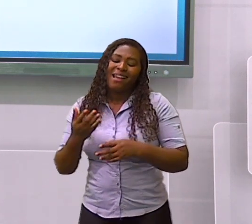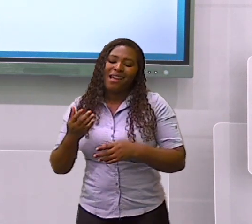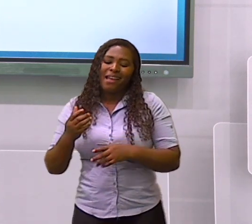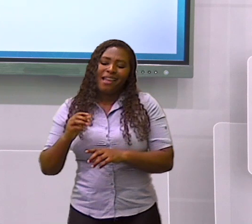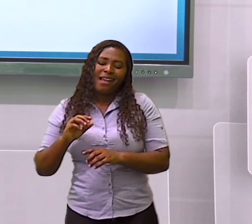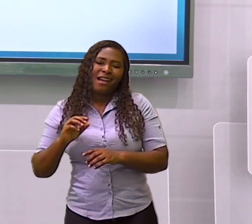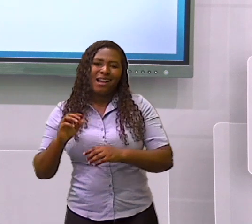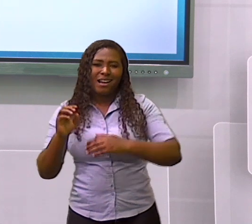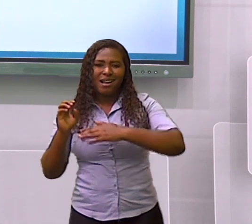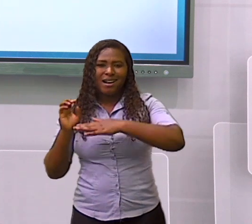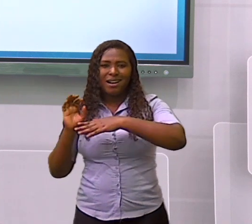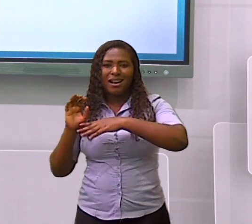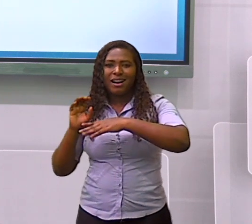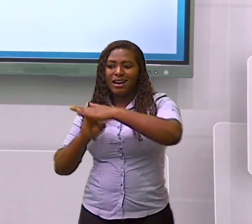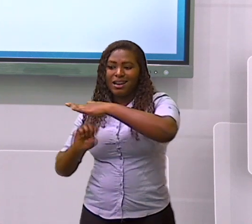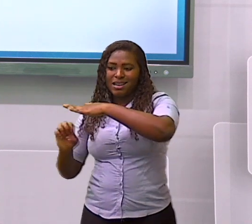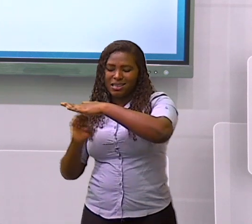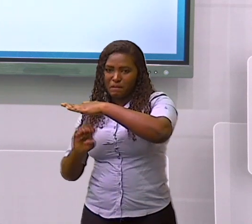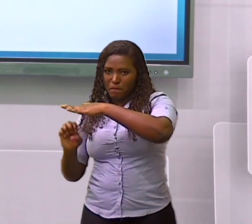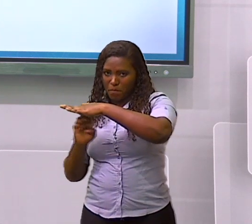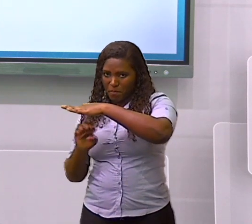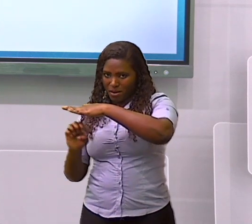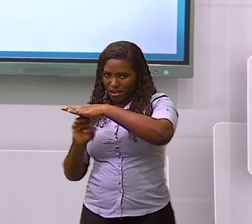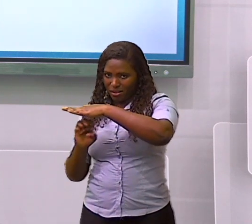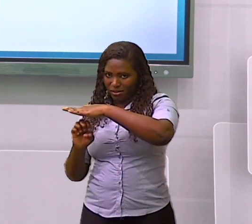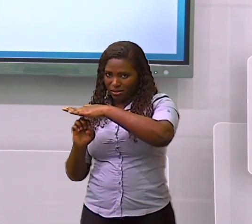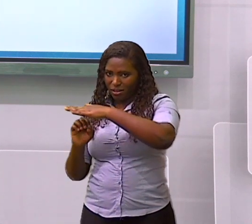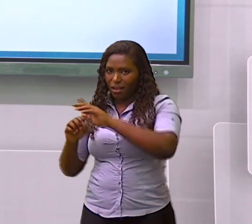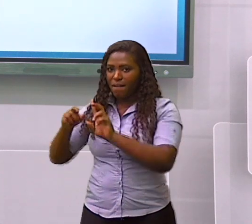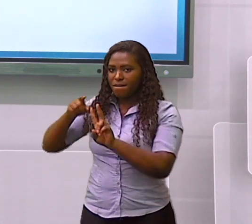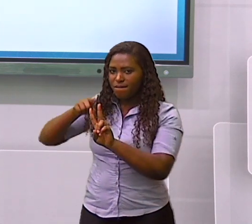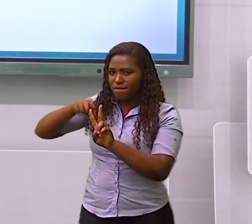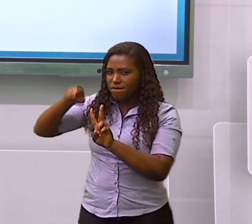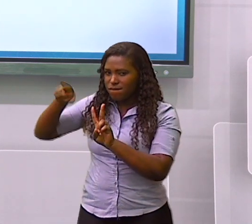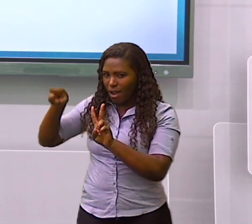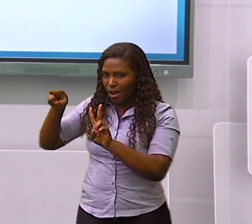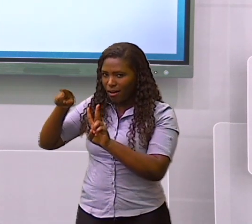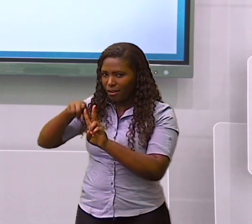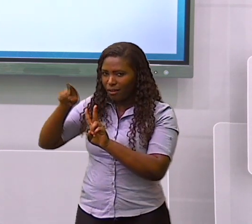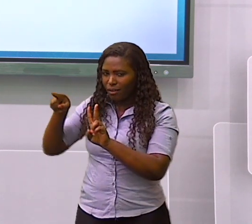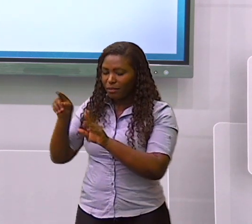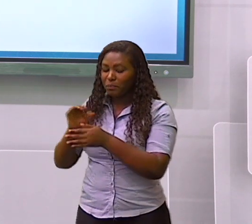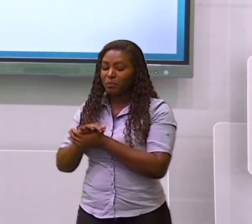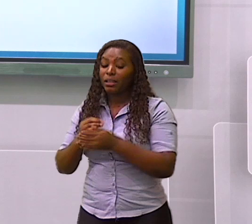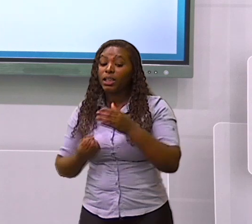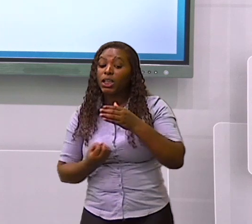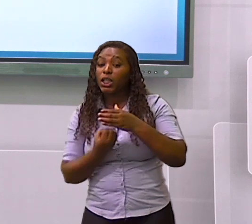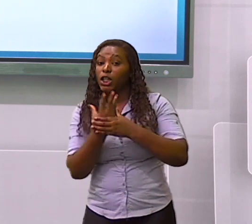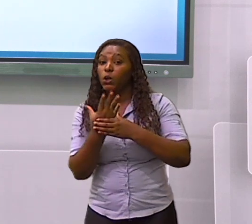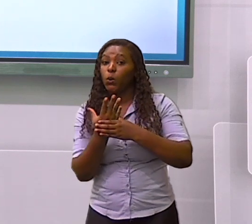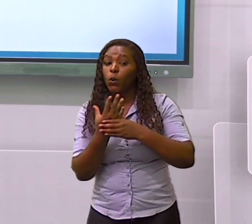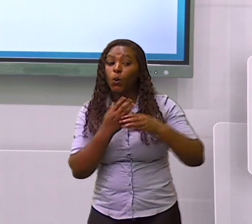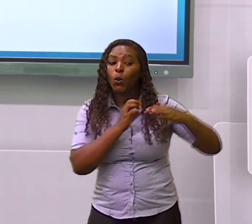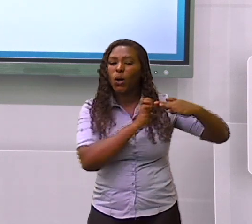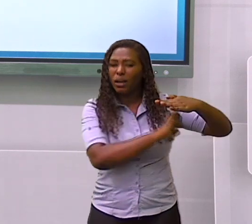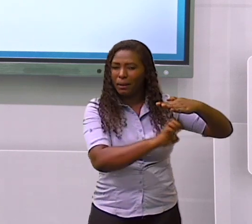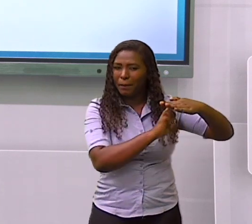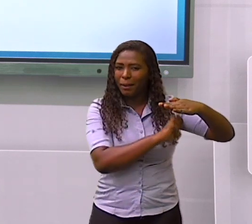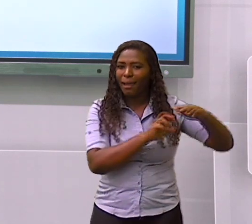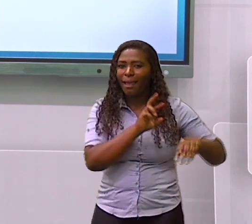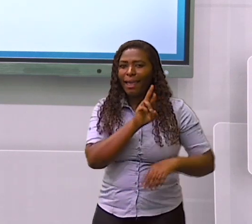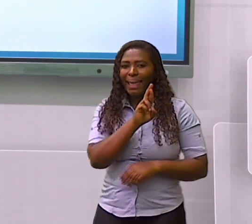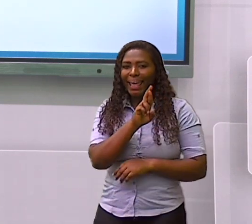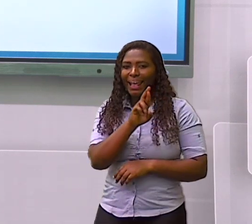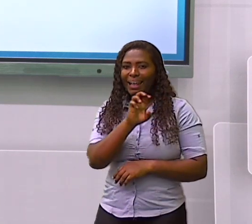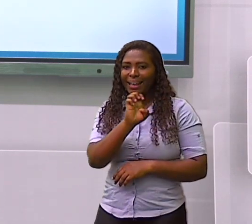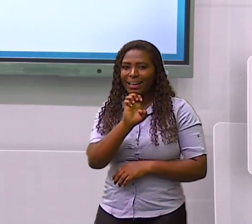causados, foi criada a Fundação Renova, que realiza ações com projetos para a promoção da saúde